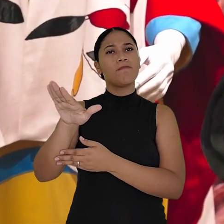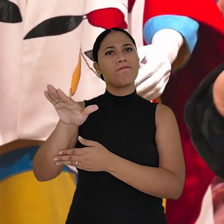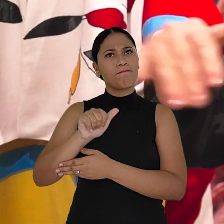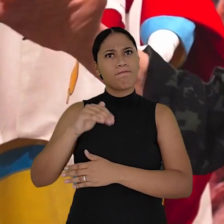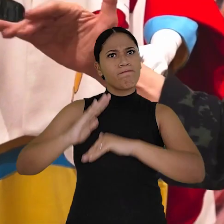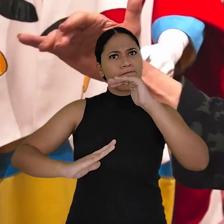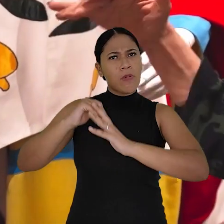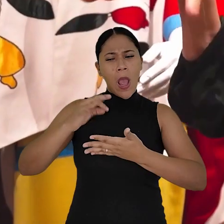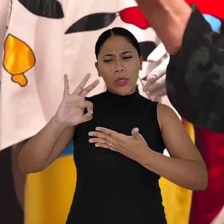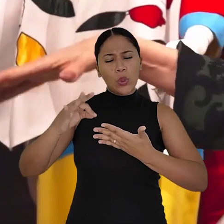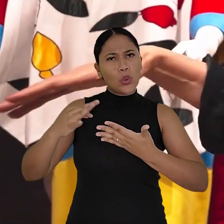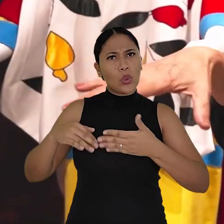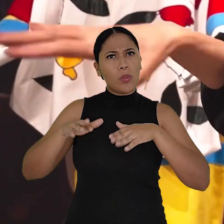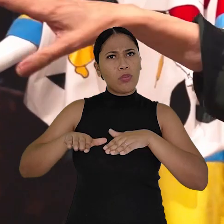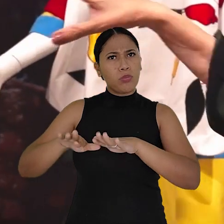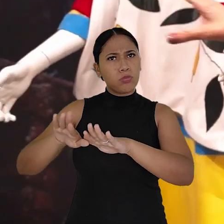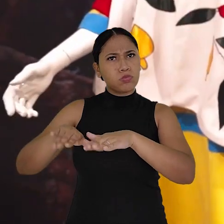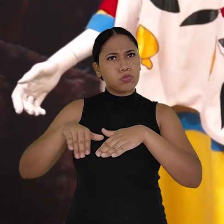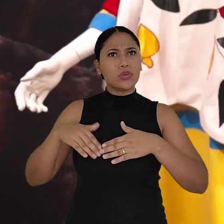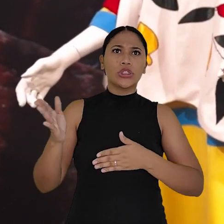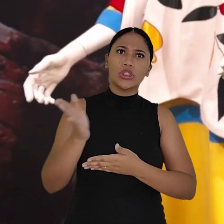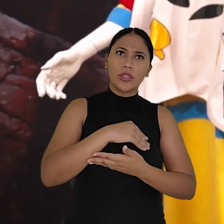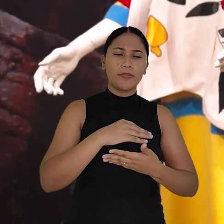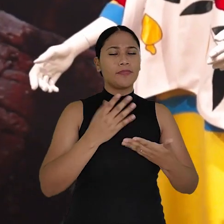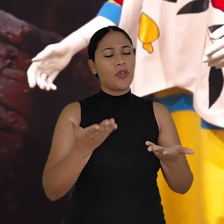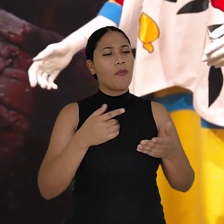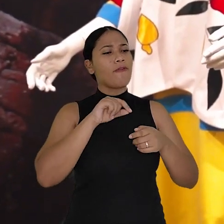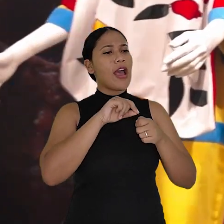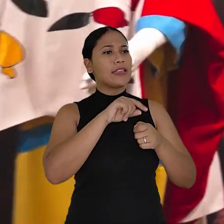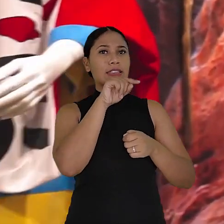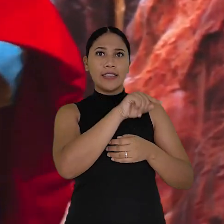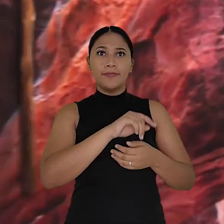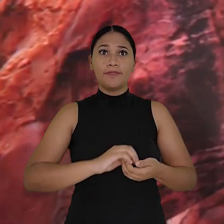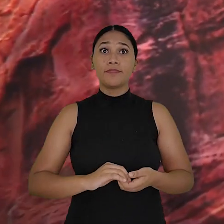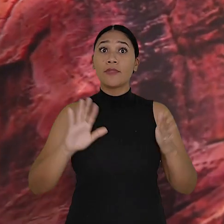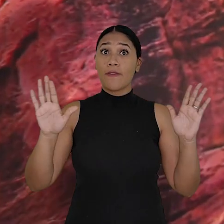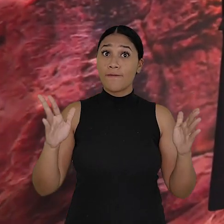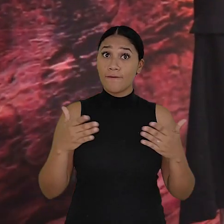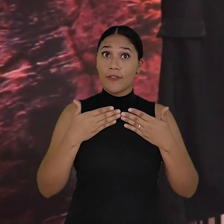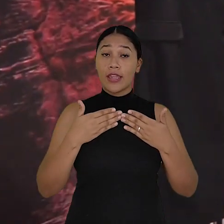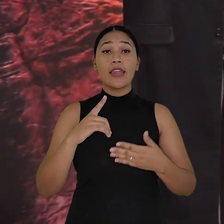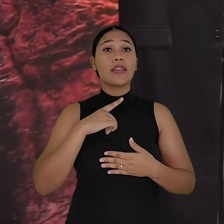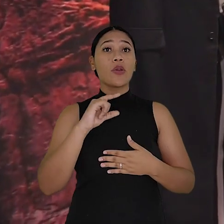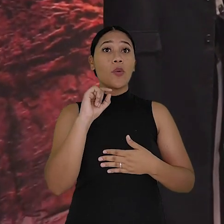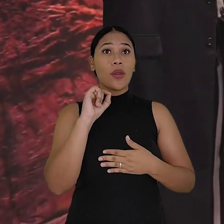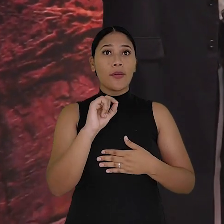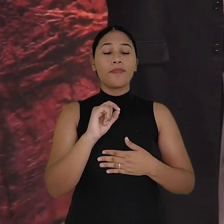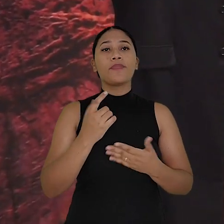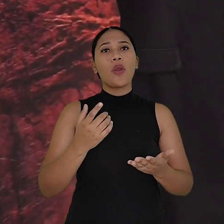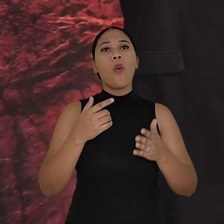as bordadeiras da cidade, foram que bordaram tudo isso. E terminando, a gente